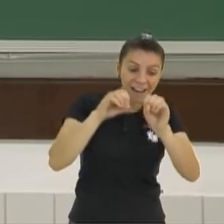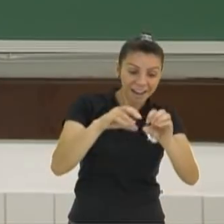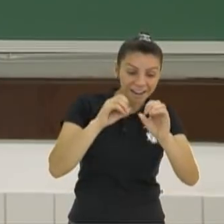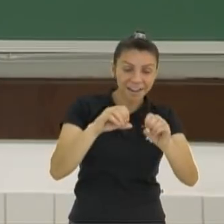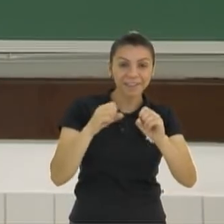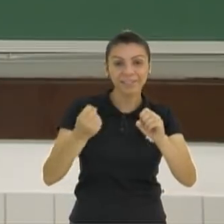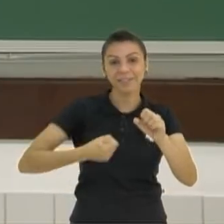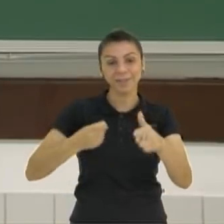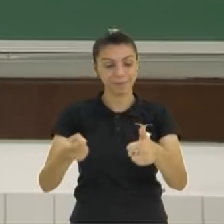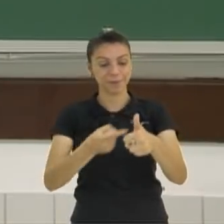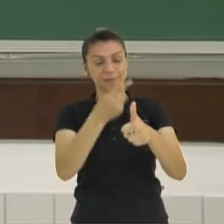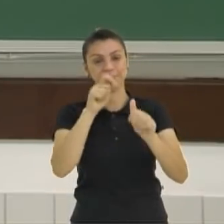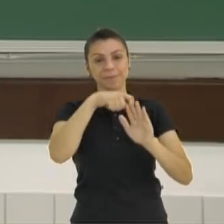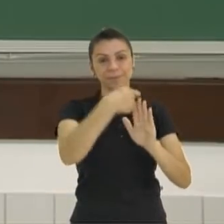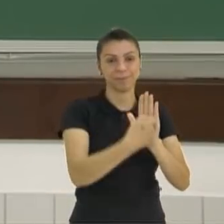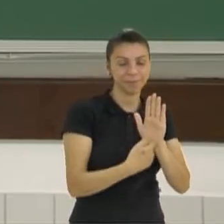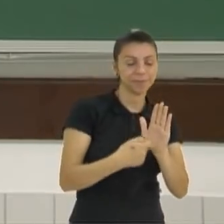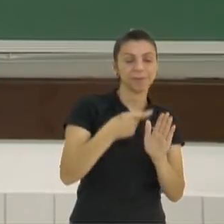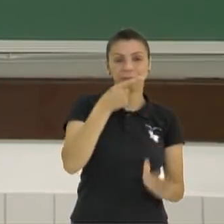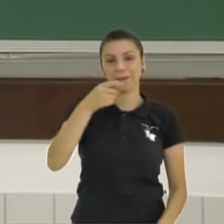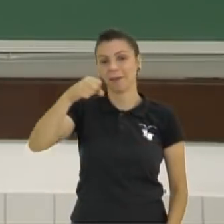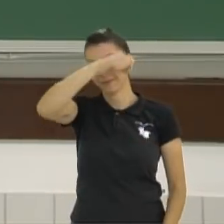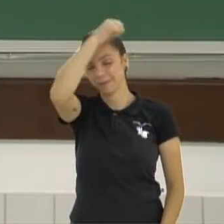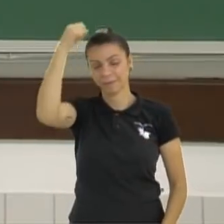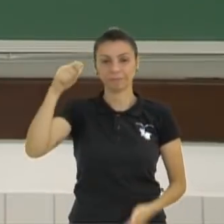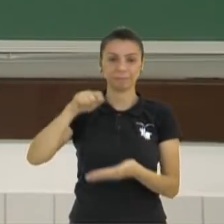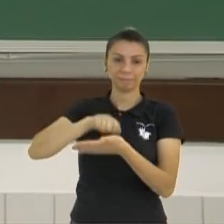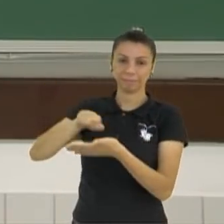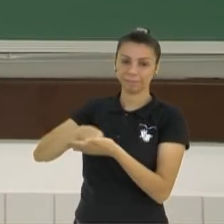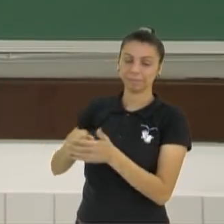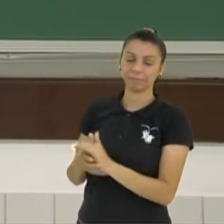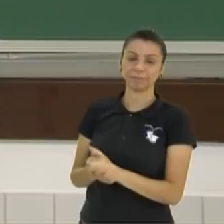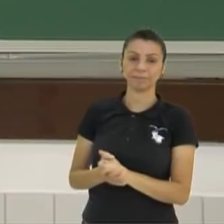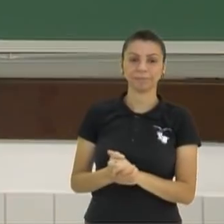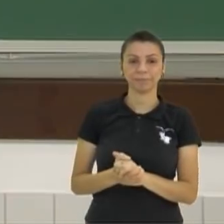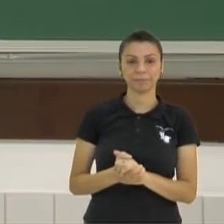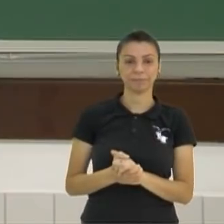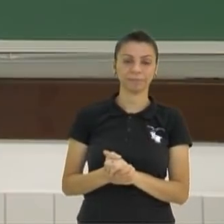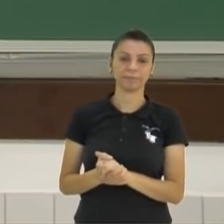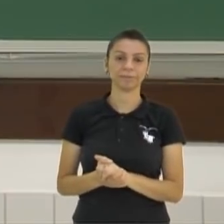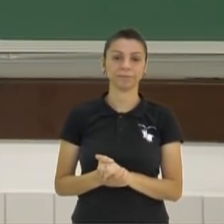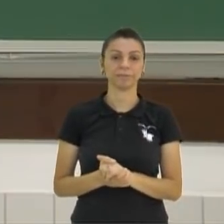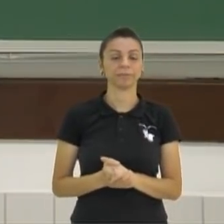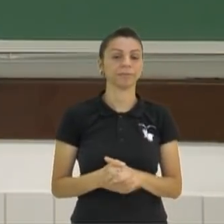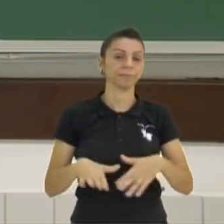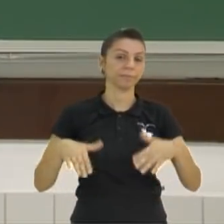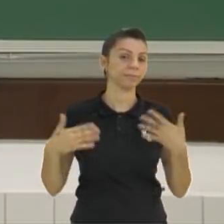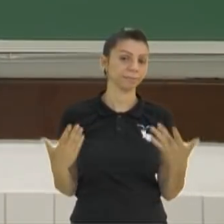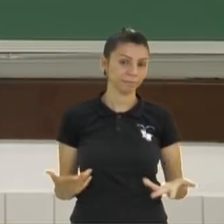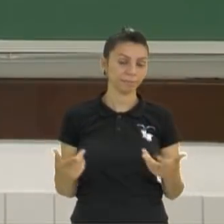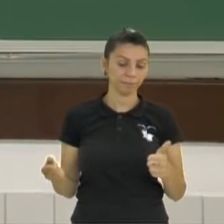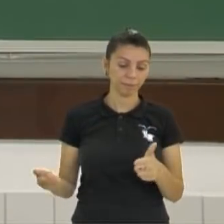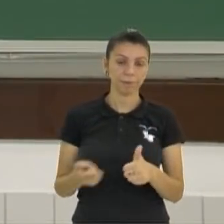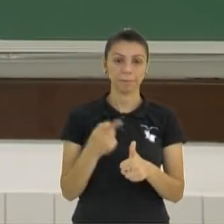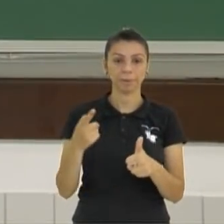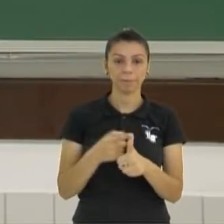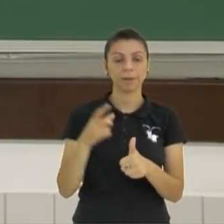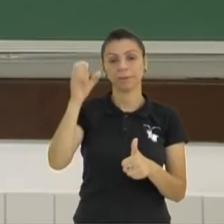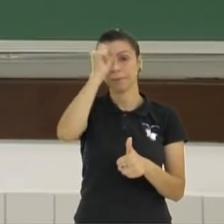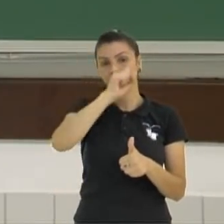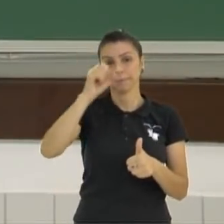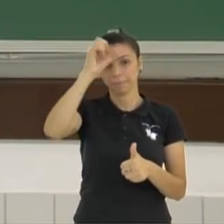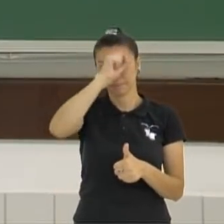textos sagrados orais e escritos, embora a aula de hoje é só sobre os textos sagrados orais. Bem, primeiro aprendemos